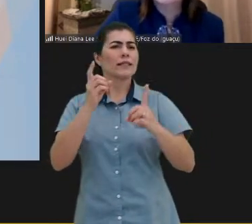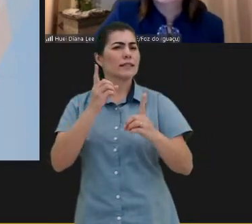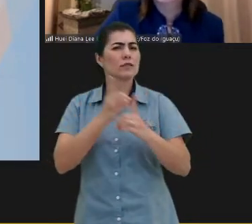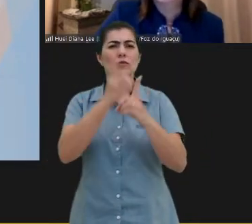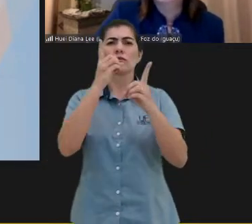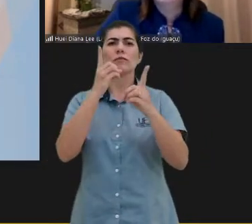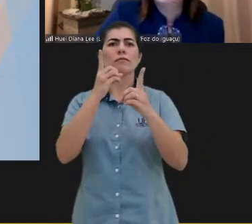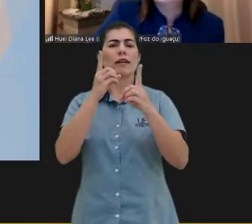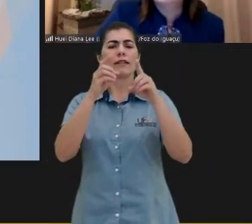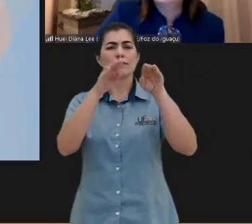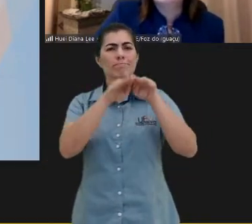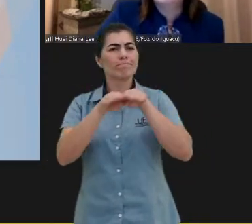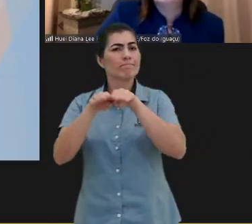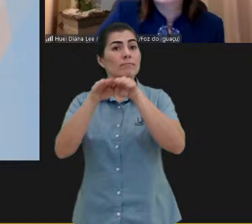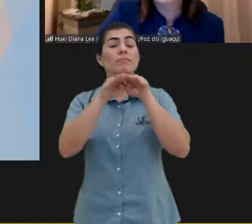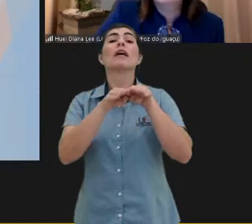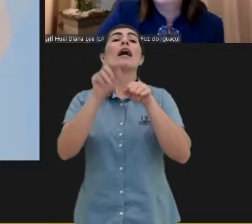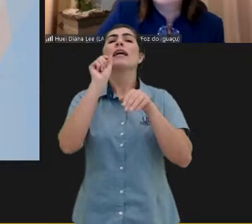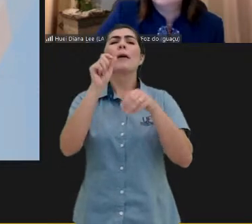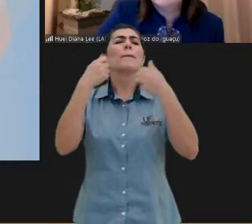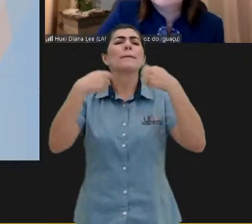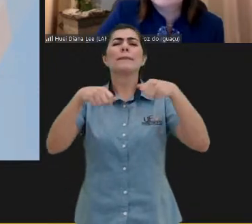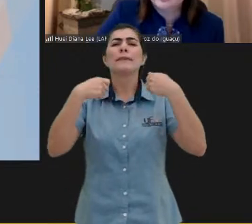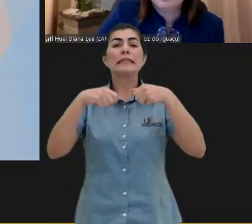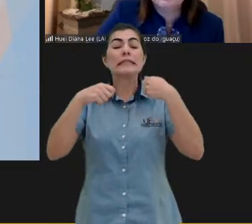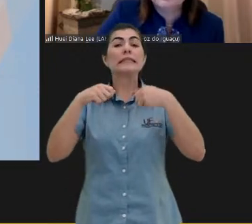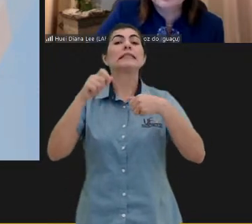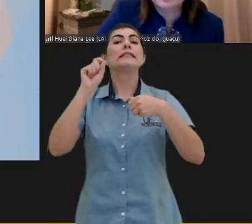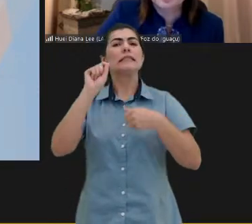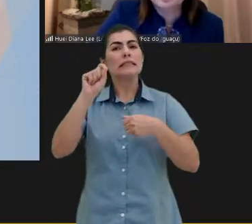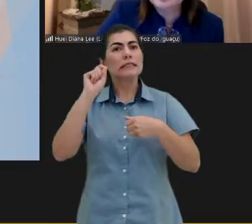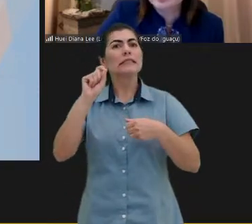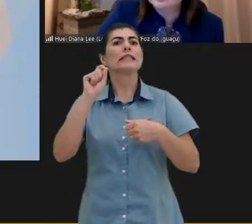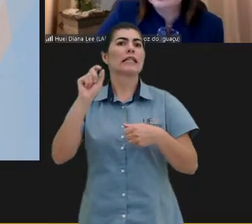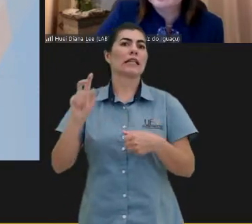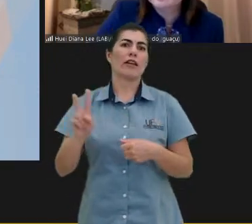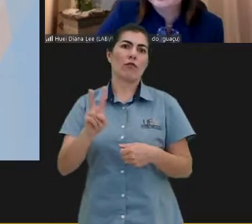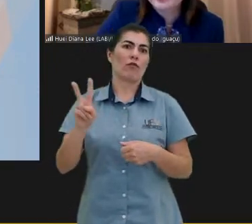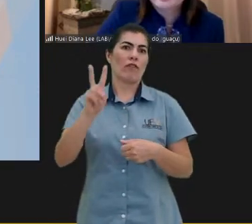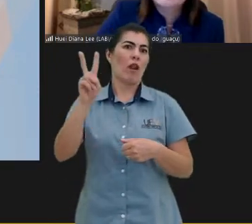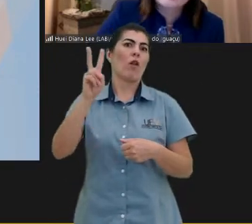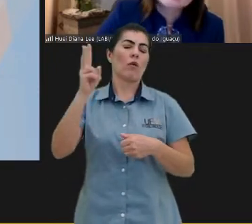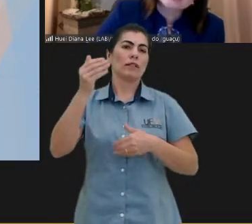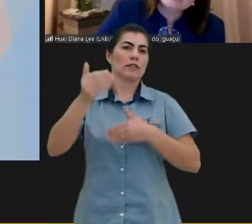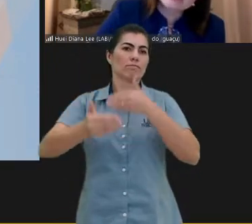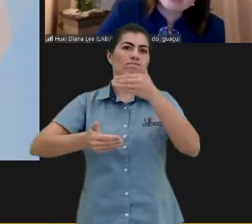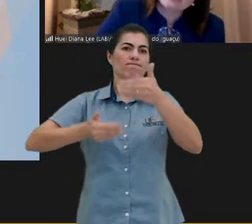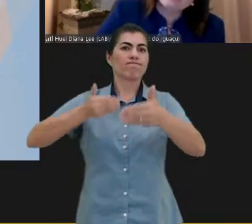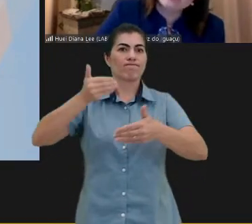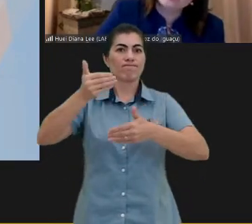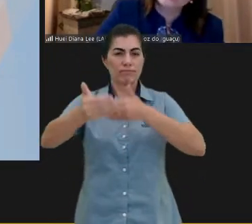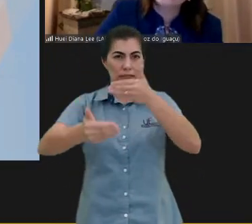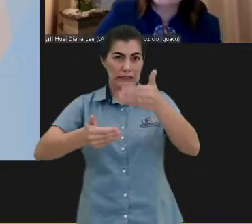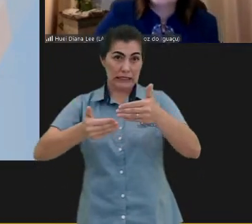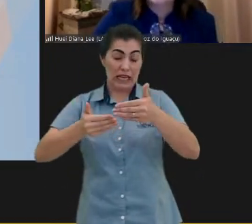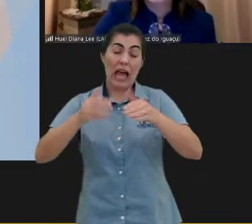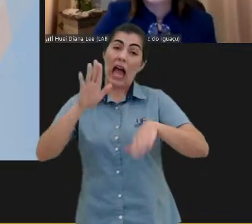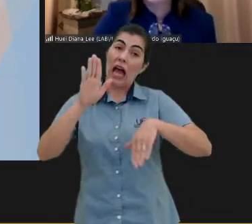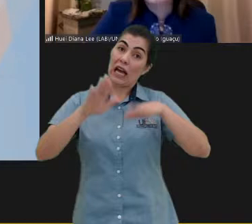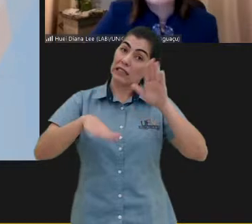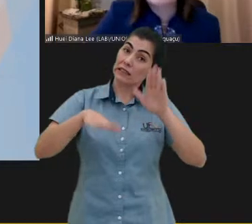padrões, ele precisa trazer algum valor, agregar algum valor ao processo. Nem sempre é um